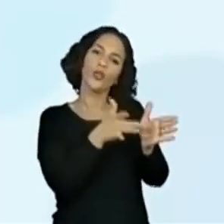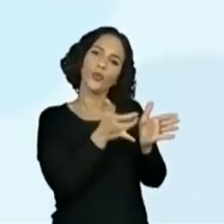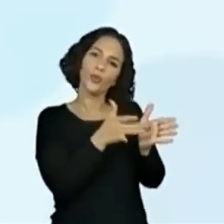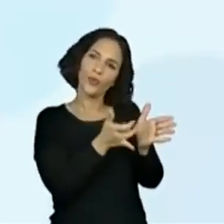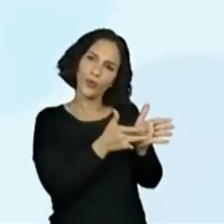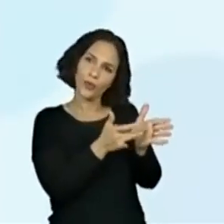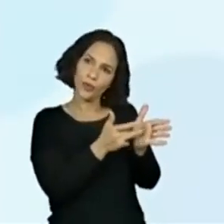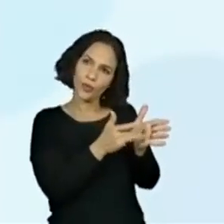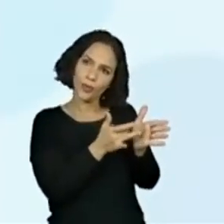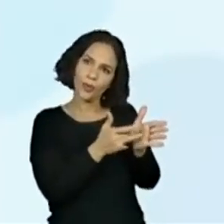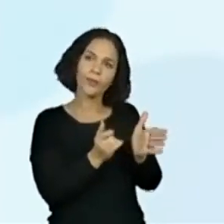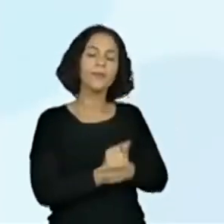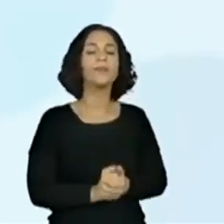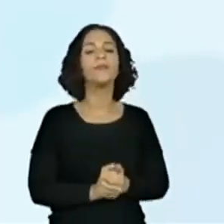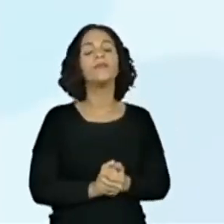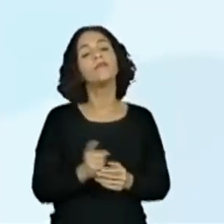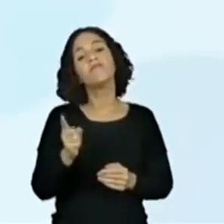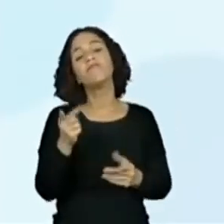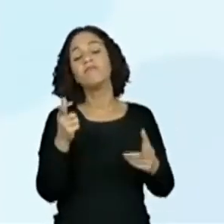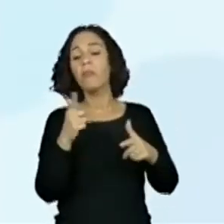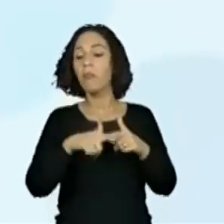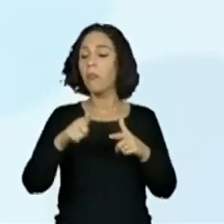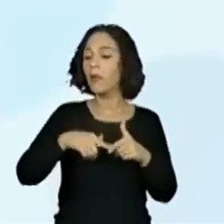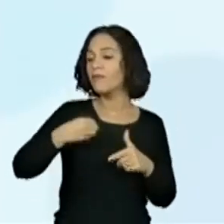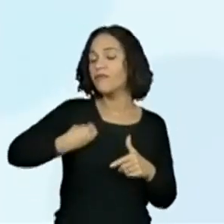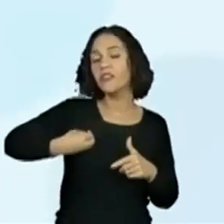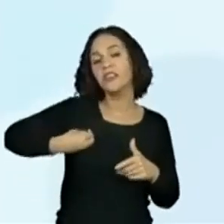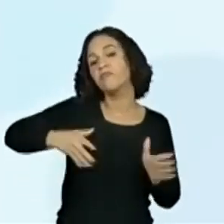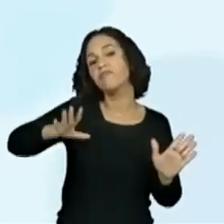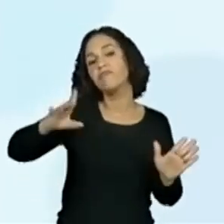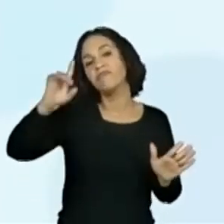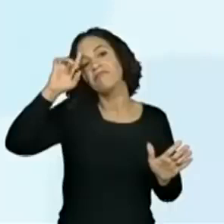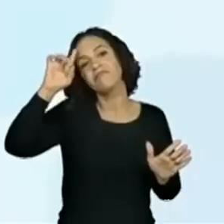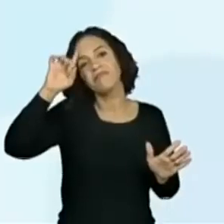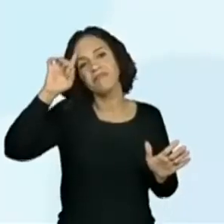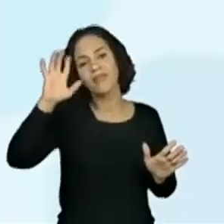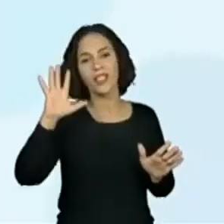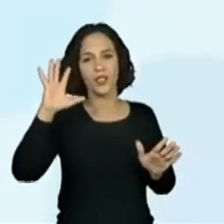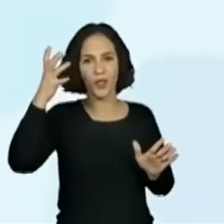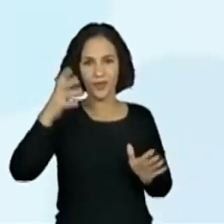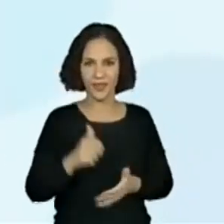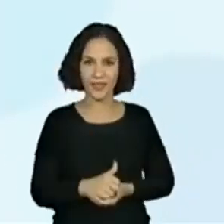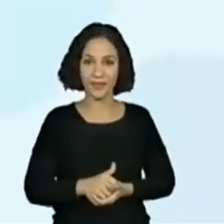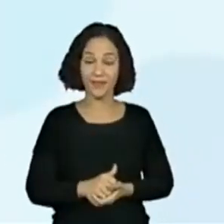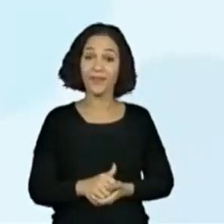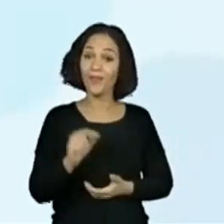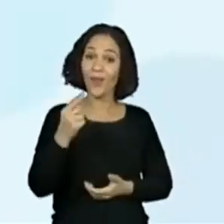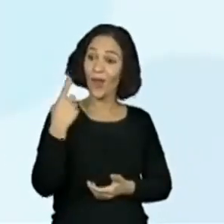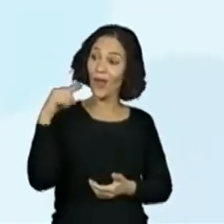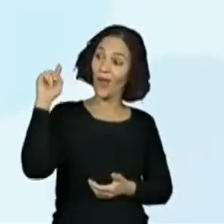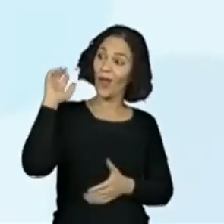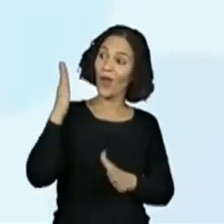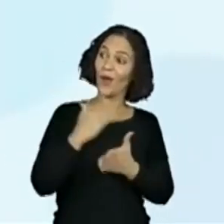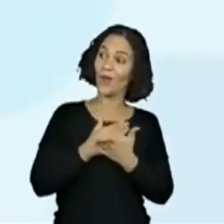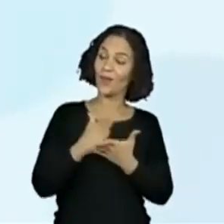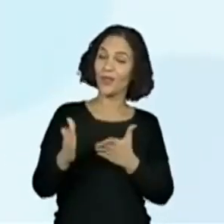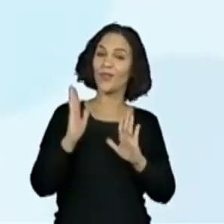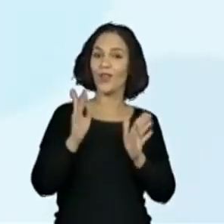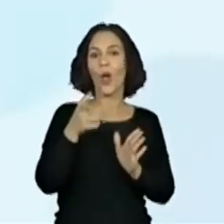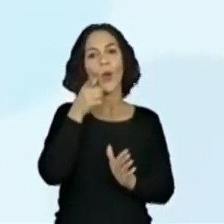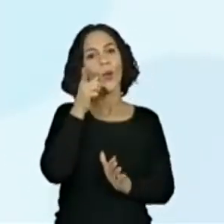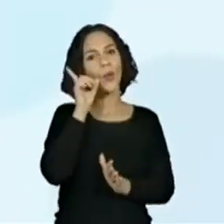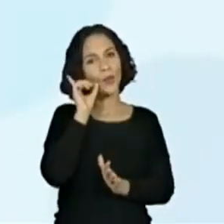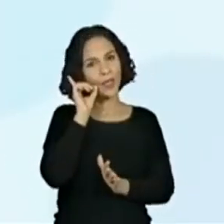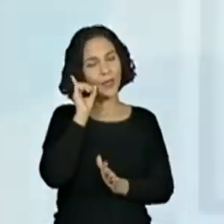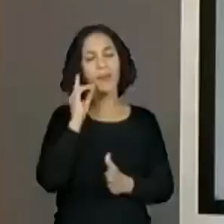brasileiro para resolver situações cotidianas. Ou seja, o que a gente começou na aula passada, que foi ontem,